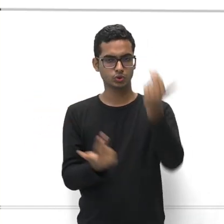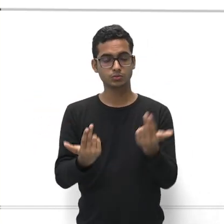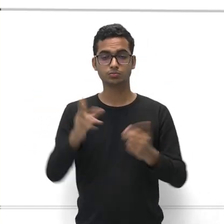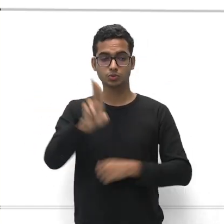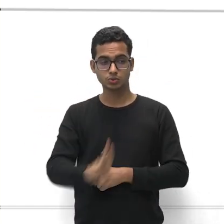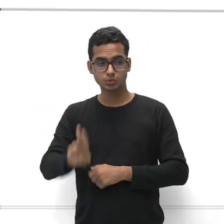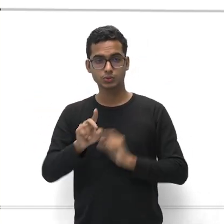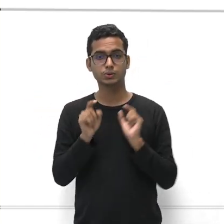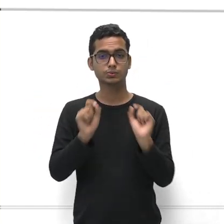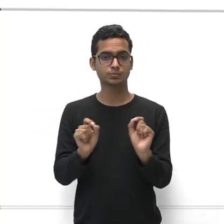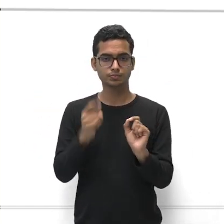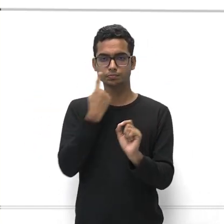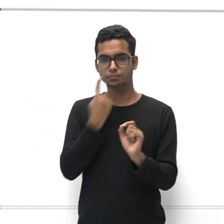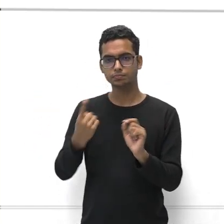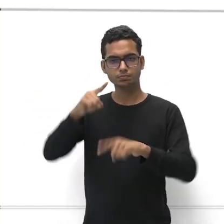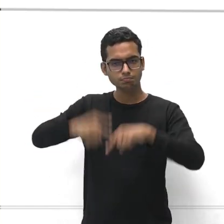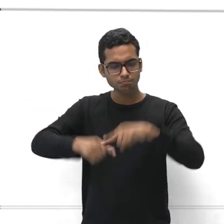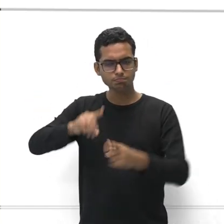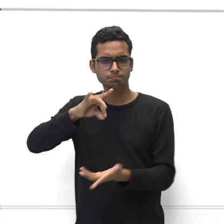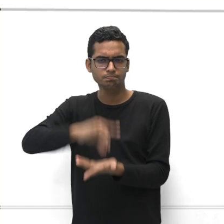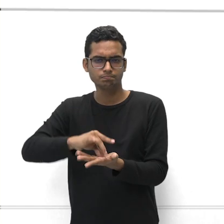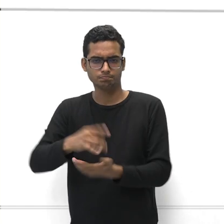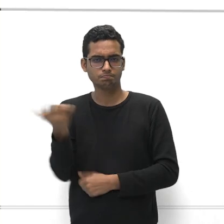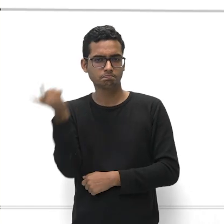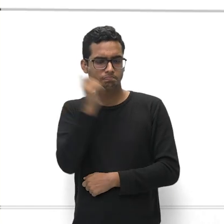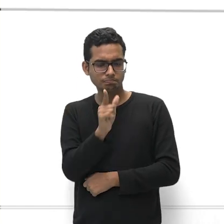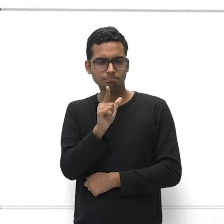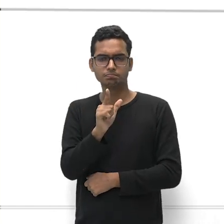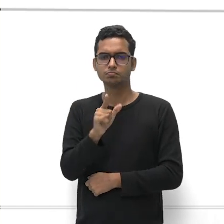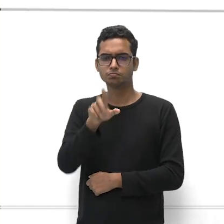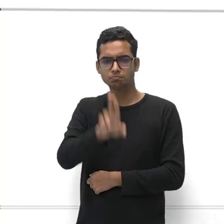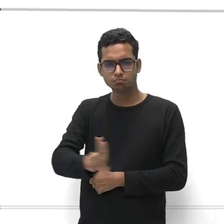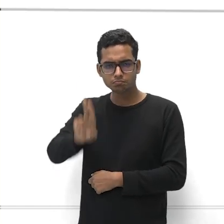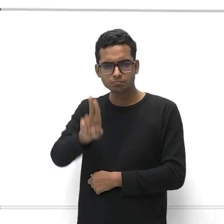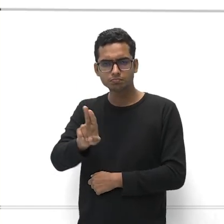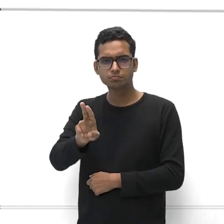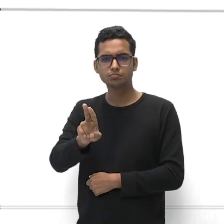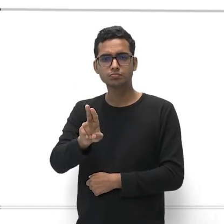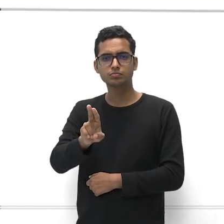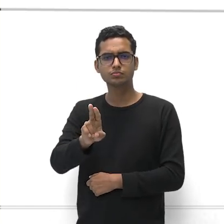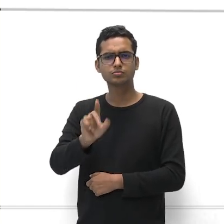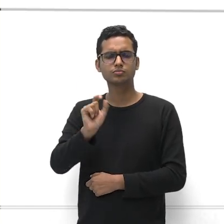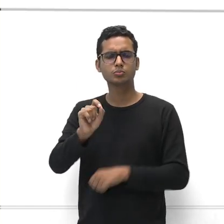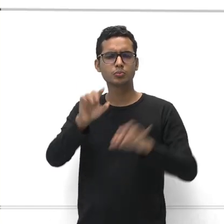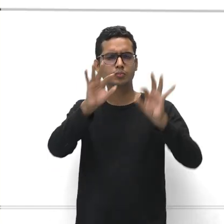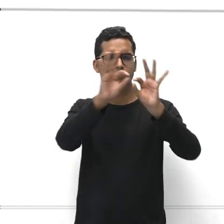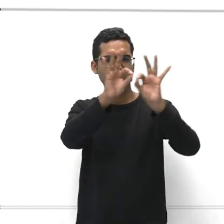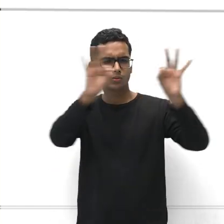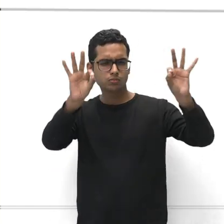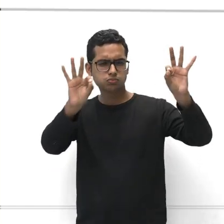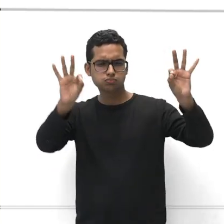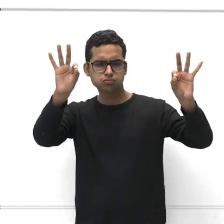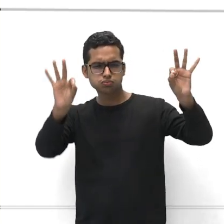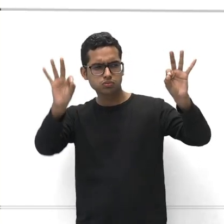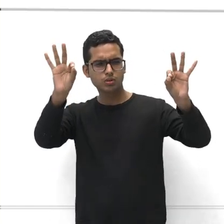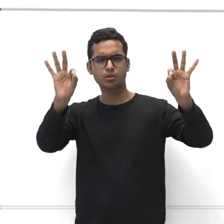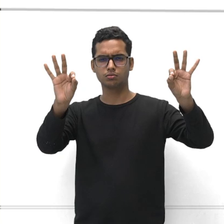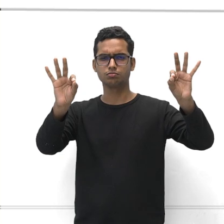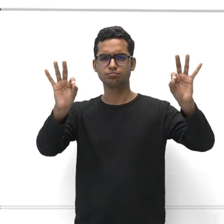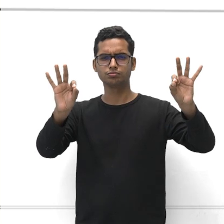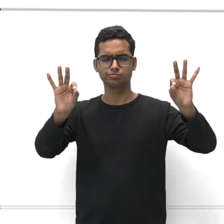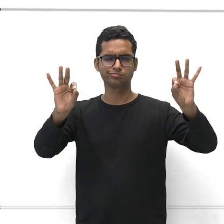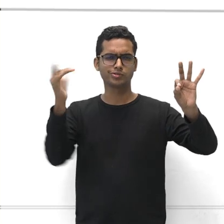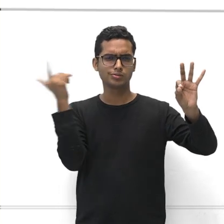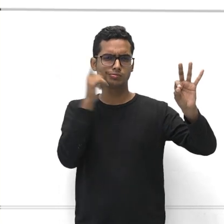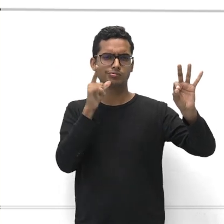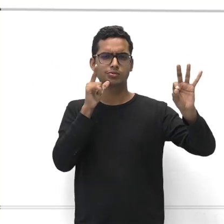utilizando aí os instrumentos de forma bem precisa, não vai ter essa diferença. Se bem que essa diferença aqui ela é bem irrisória, bem